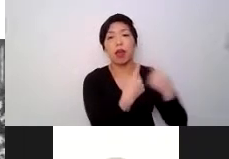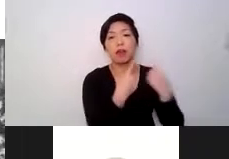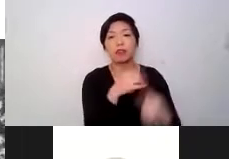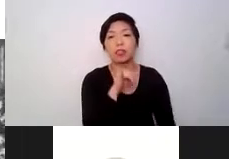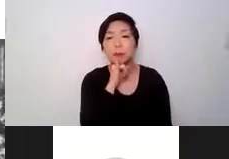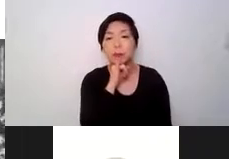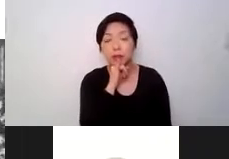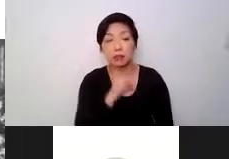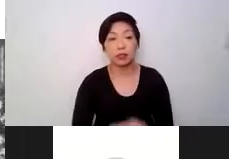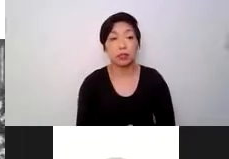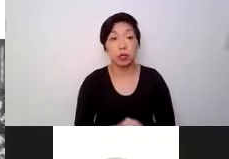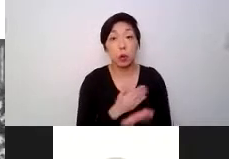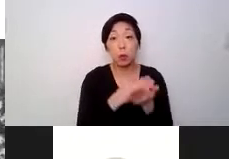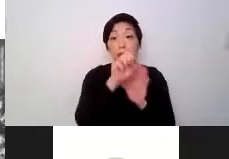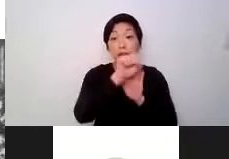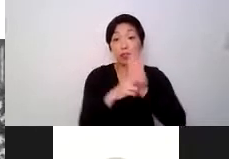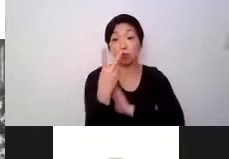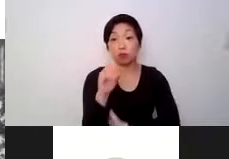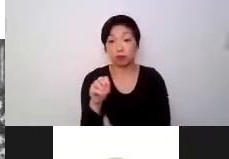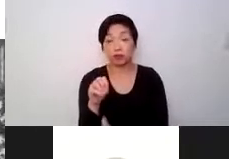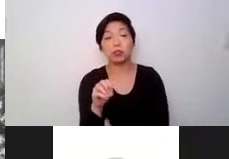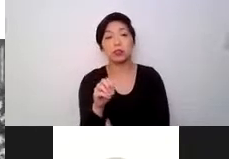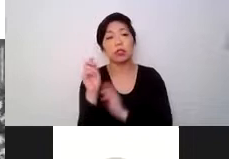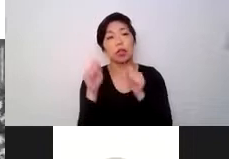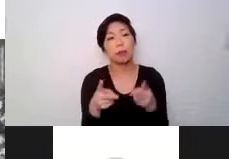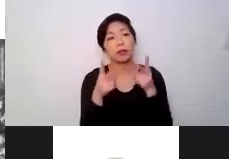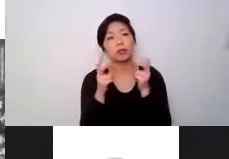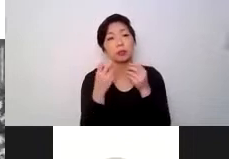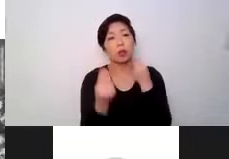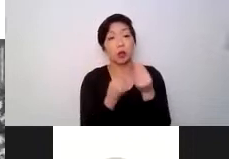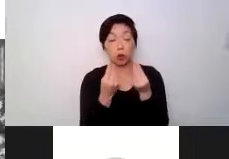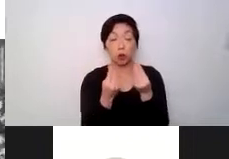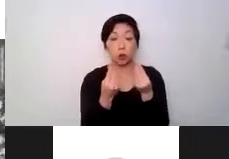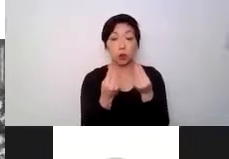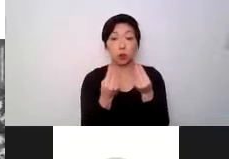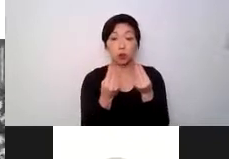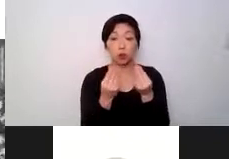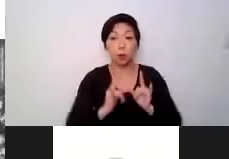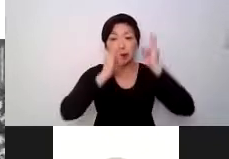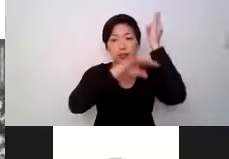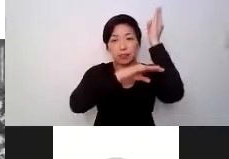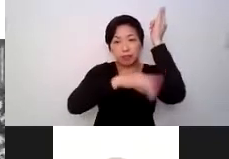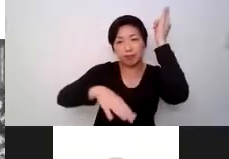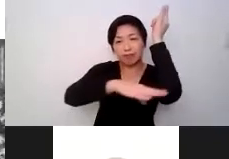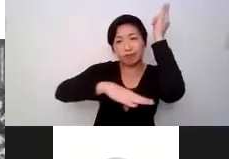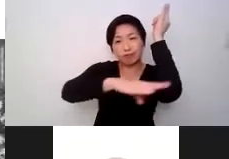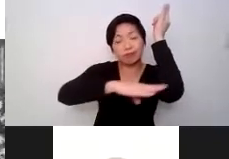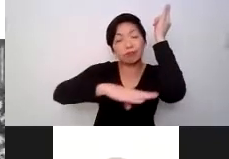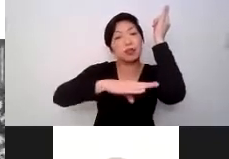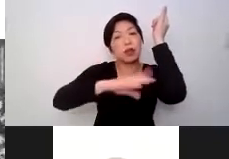início do século XX, a gente consegue perceber esses térreos, como eu falei, os térreos de uso público ou os térreos